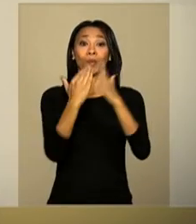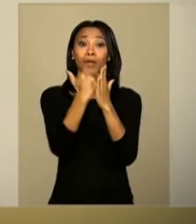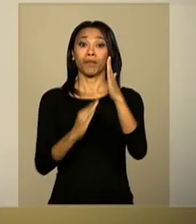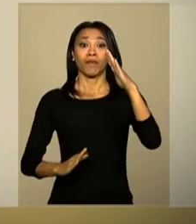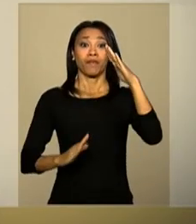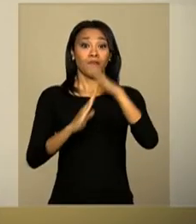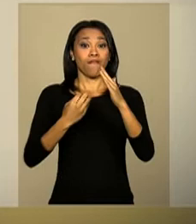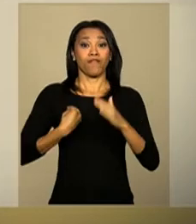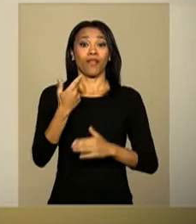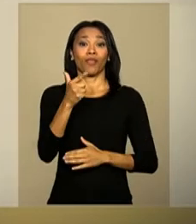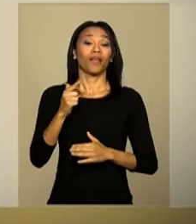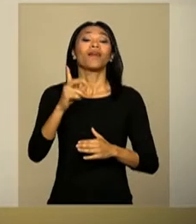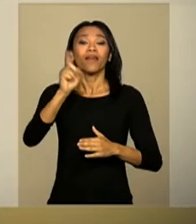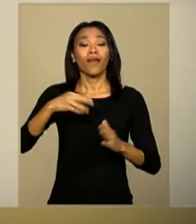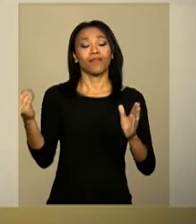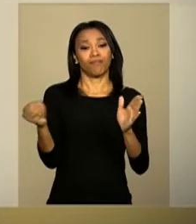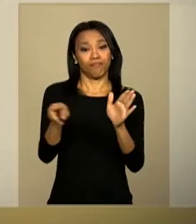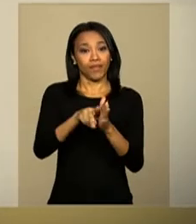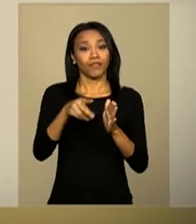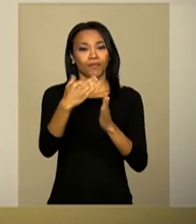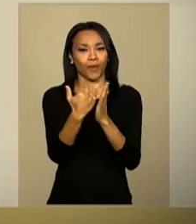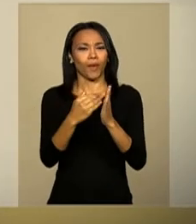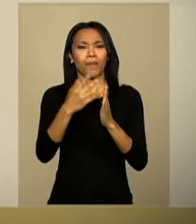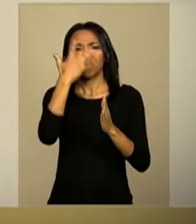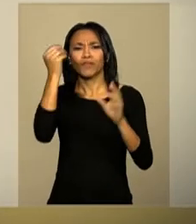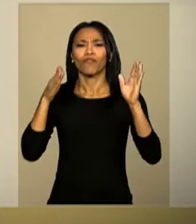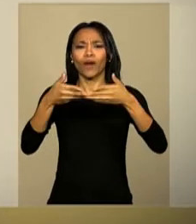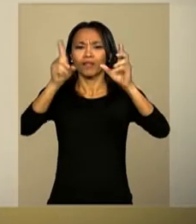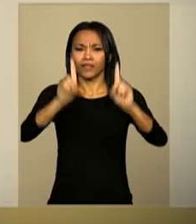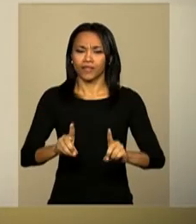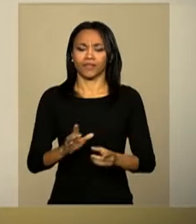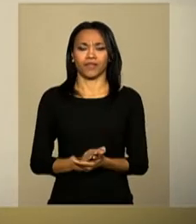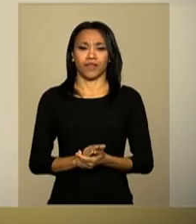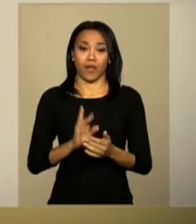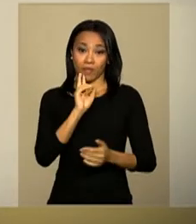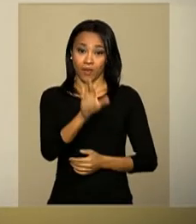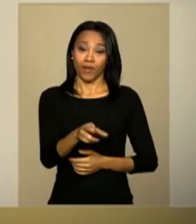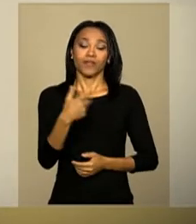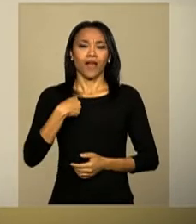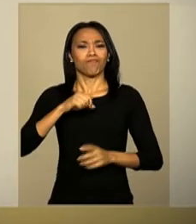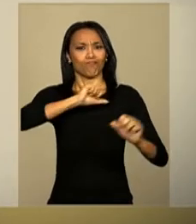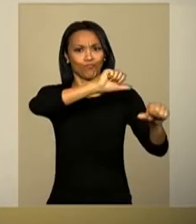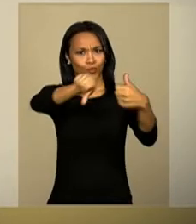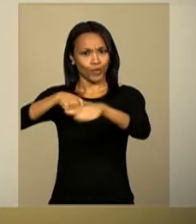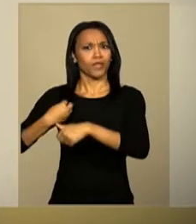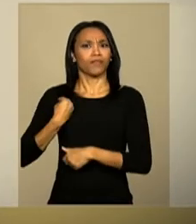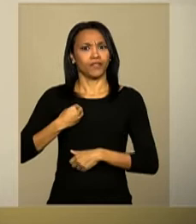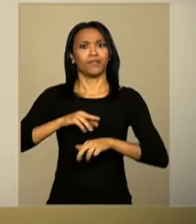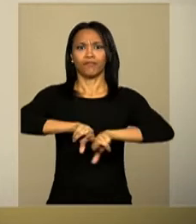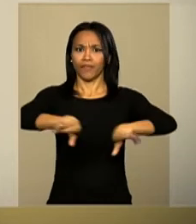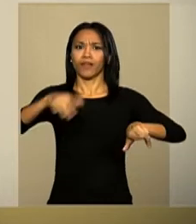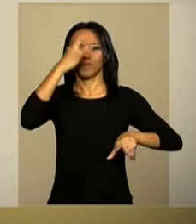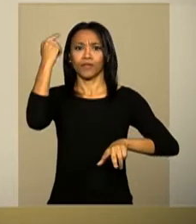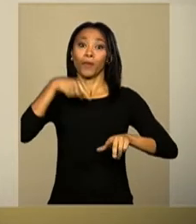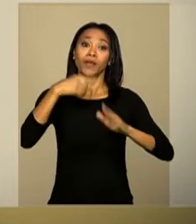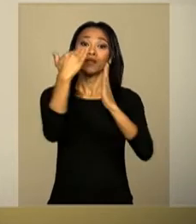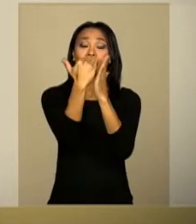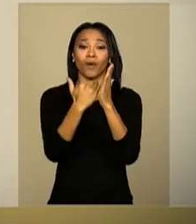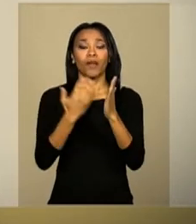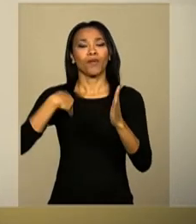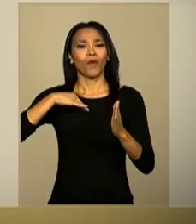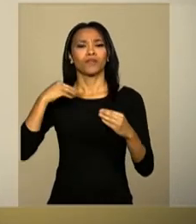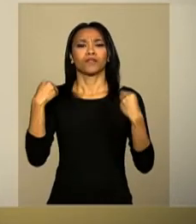sem limite é o programa do governo para as pessoas com deficiência viver sem limite marcas estão mudando a vida de muita gente com esse